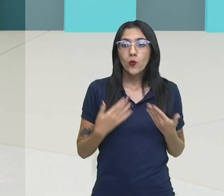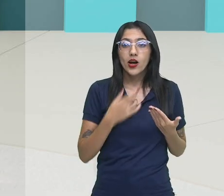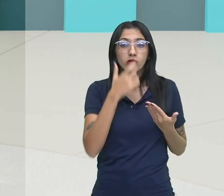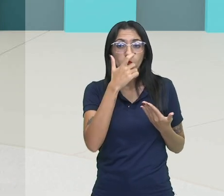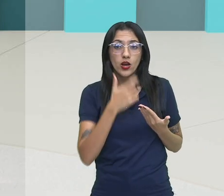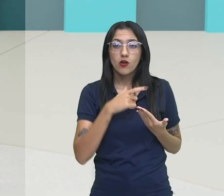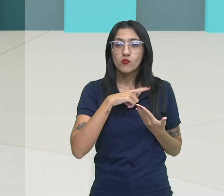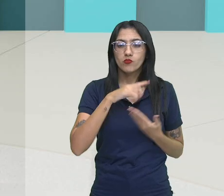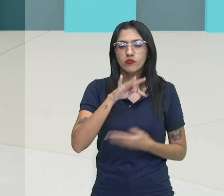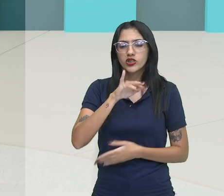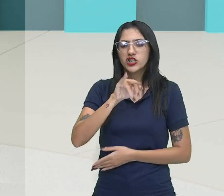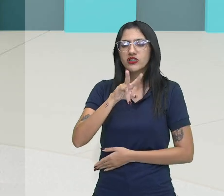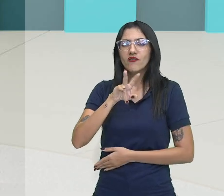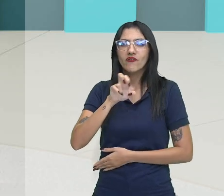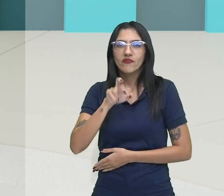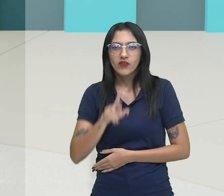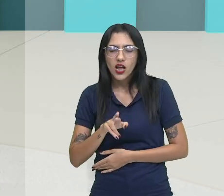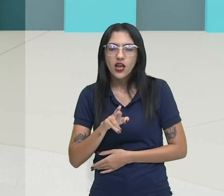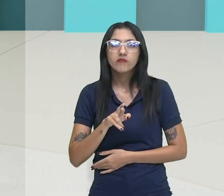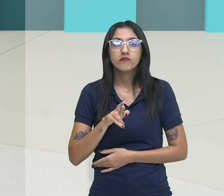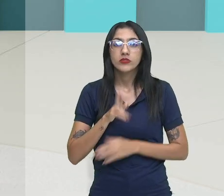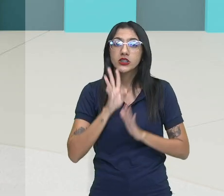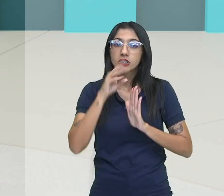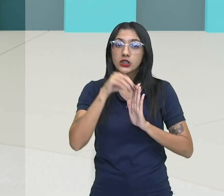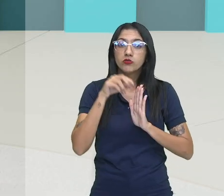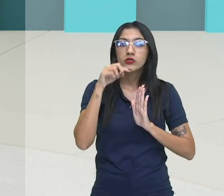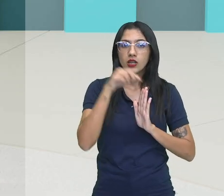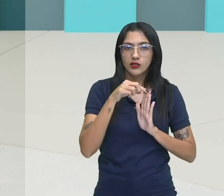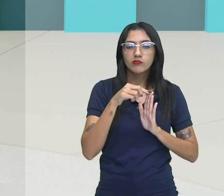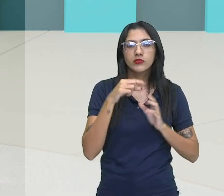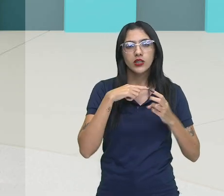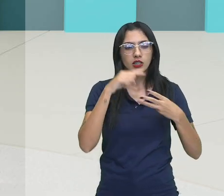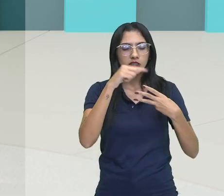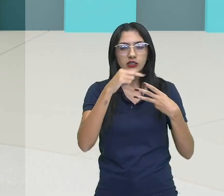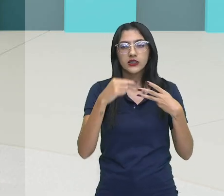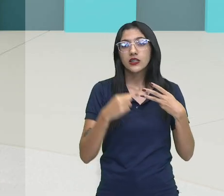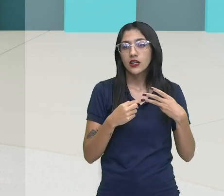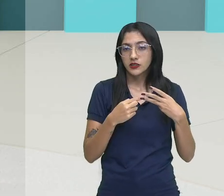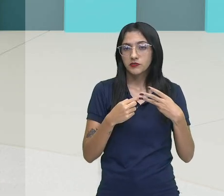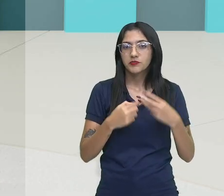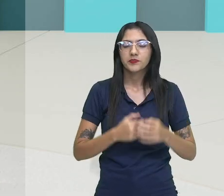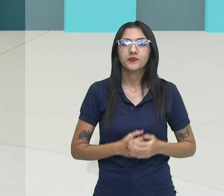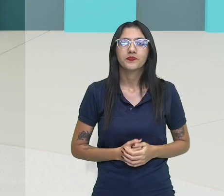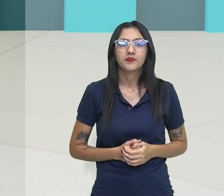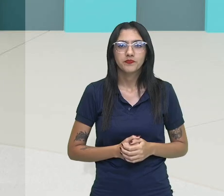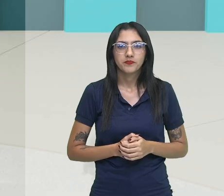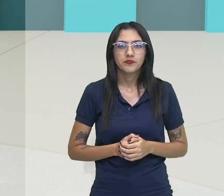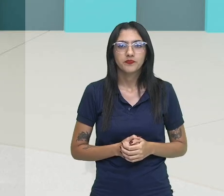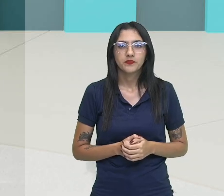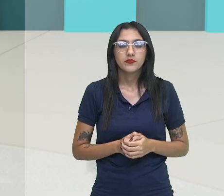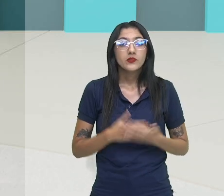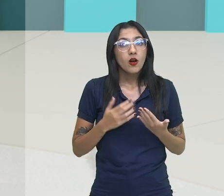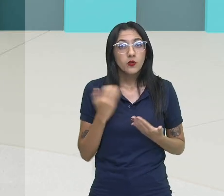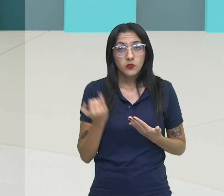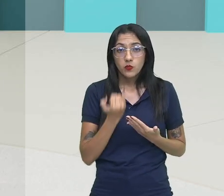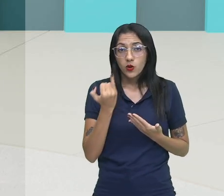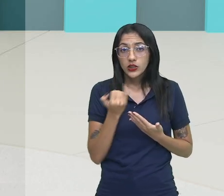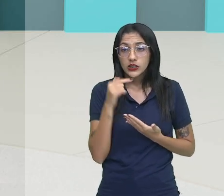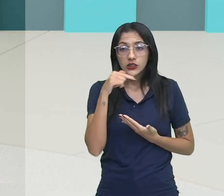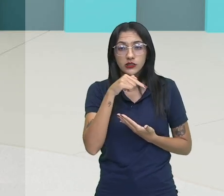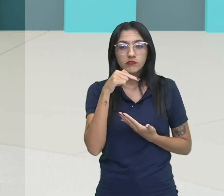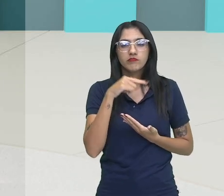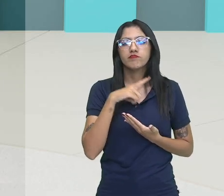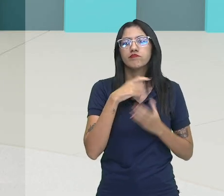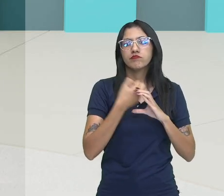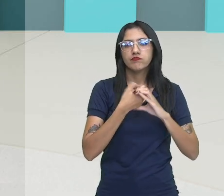e assim por diante. Dentro do subjuntivo, nós temos essas três classificações. Vale dizer que dentro do subjuntivo,